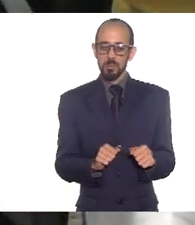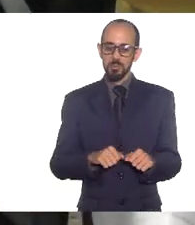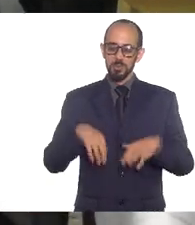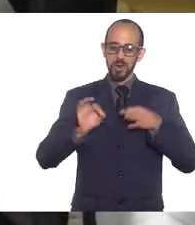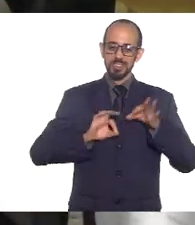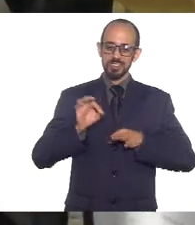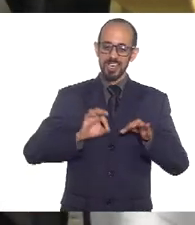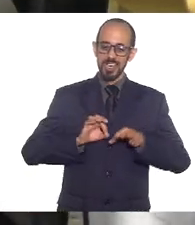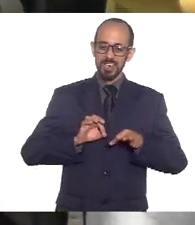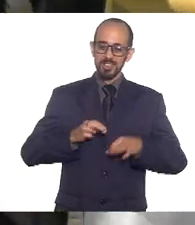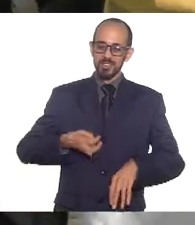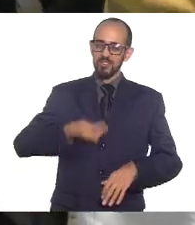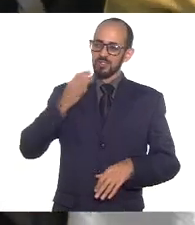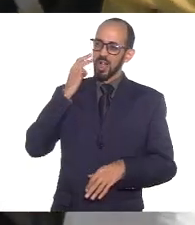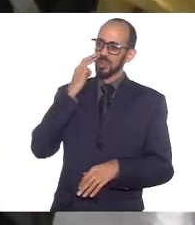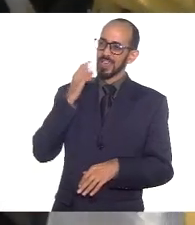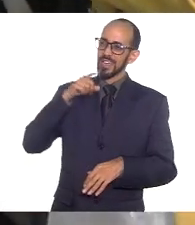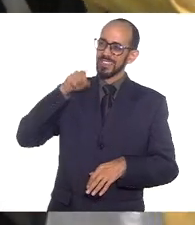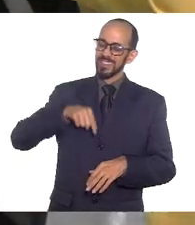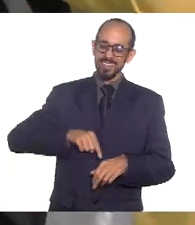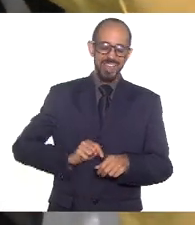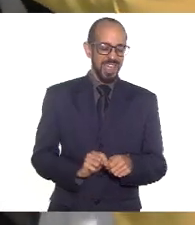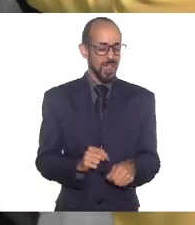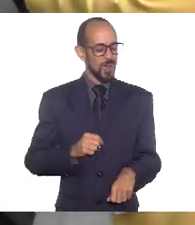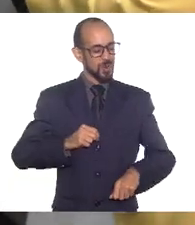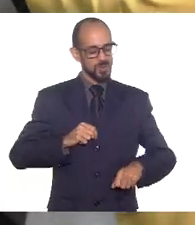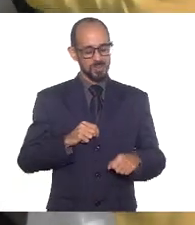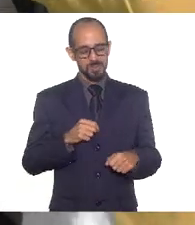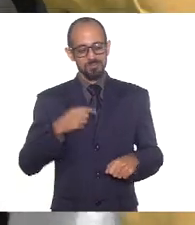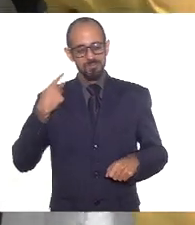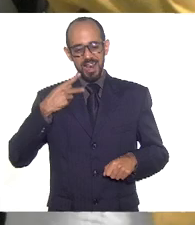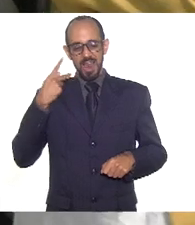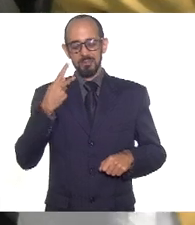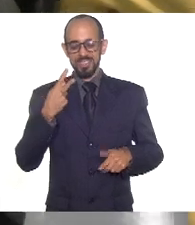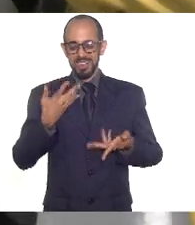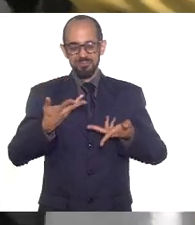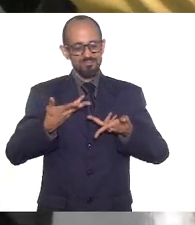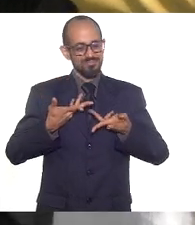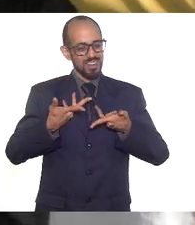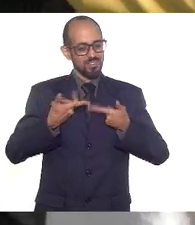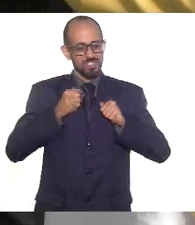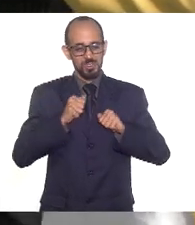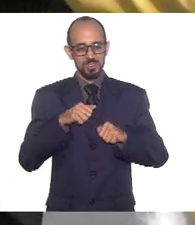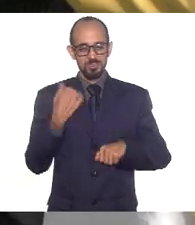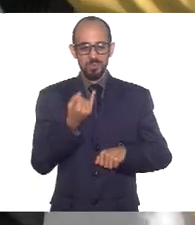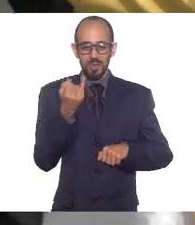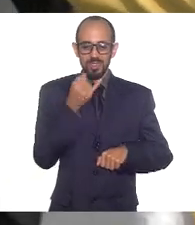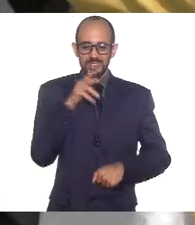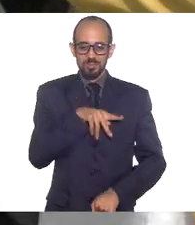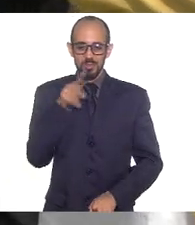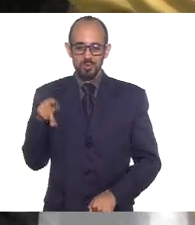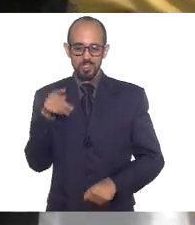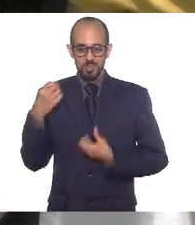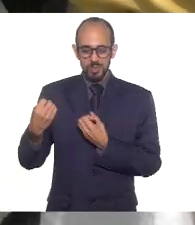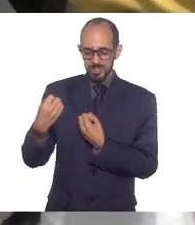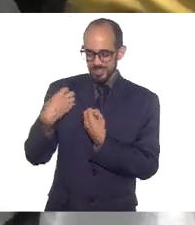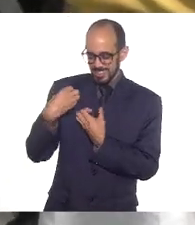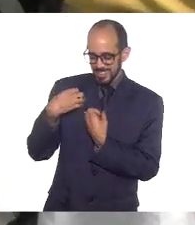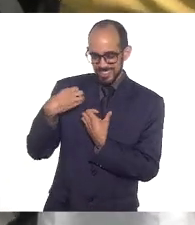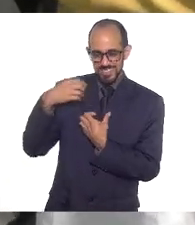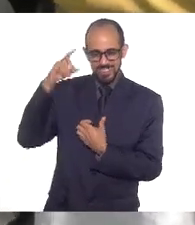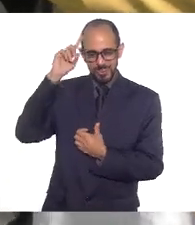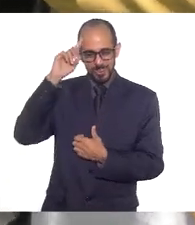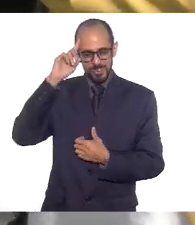Carneiro um grande legislador um importante o professor que muita nos ensina